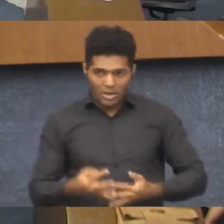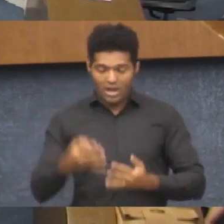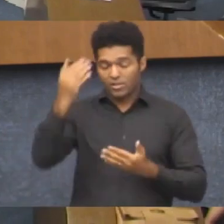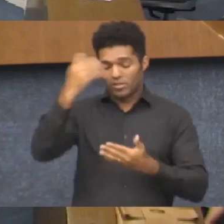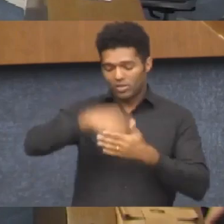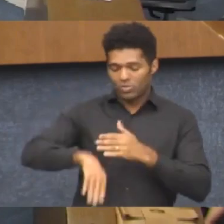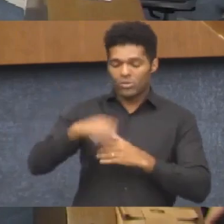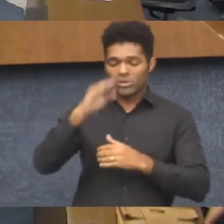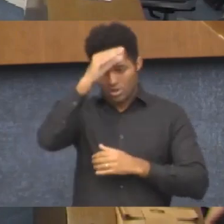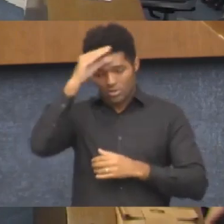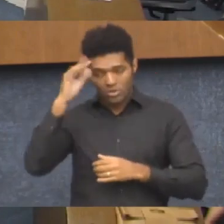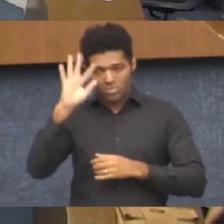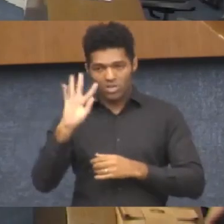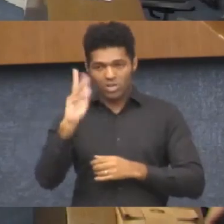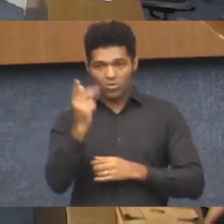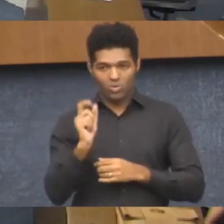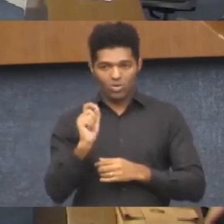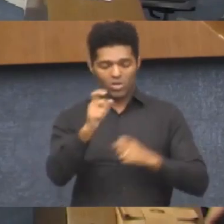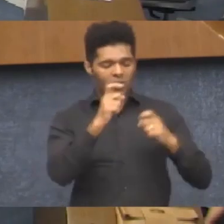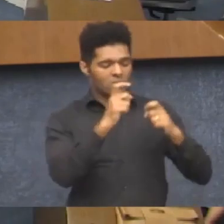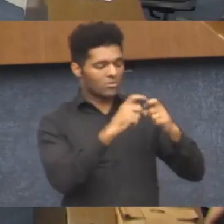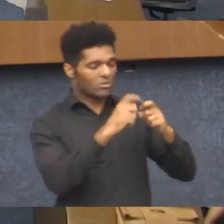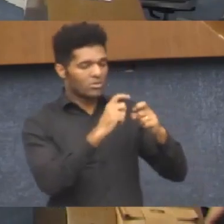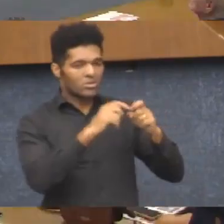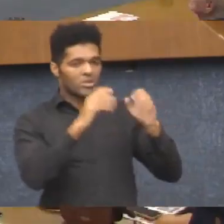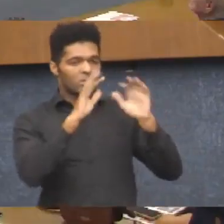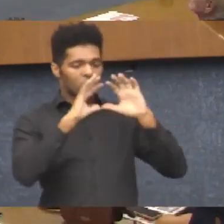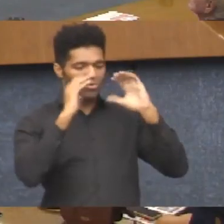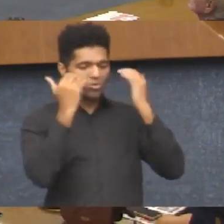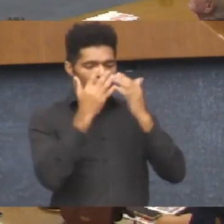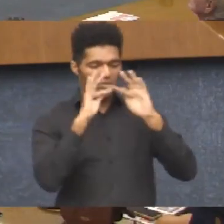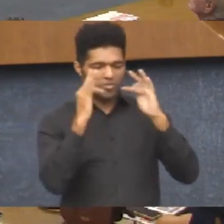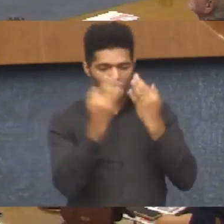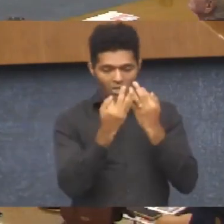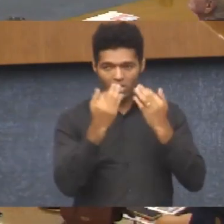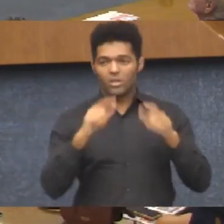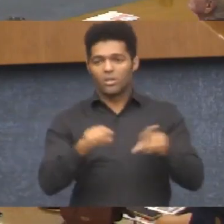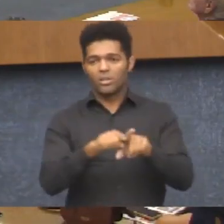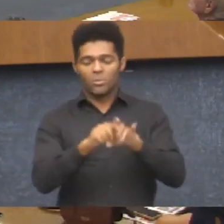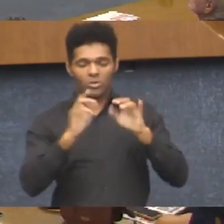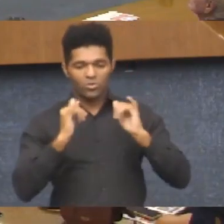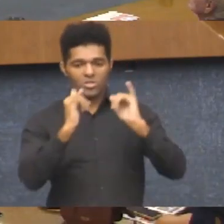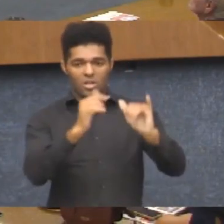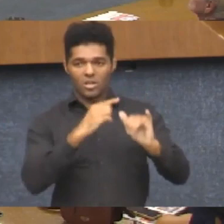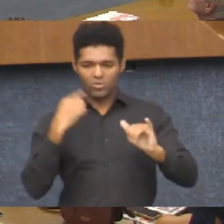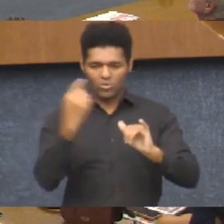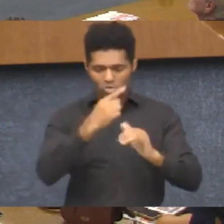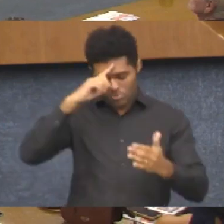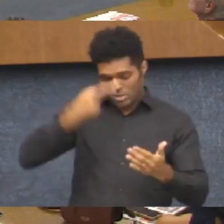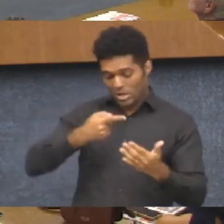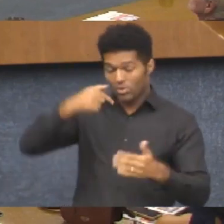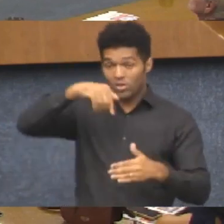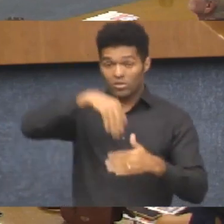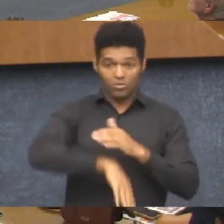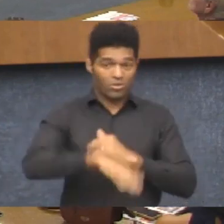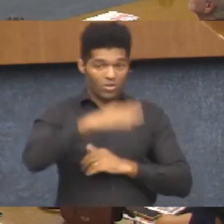ser medicina de família e comunidade. E também dizer para vocês, né, que o nosso mandato aqui na Câmara, ele é um mandato que, como eu costumo